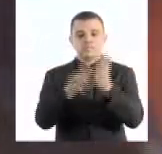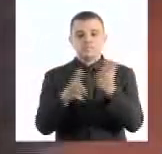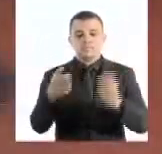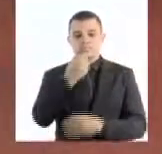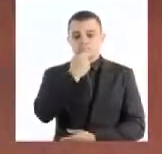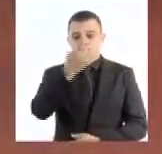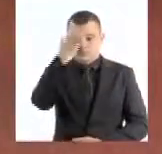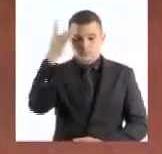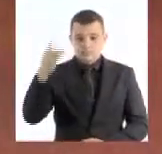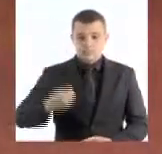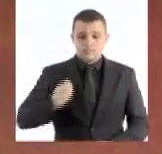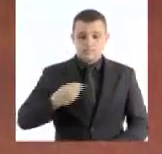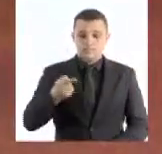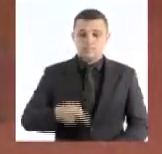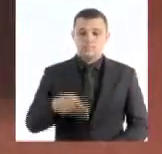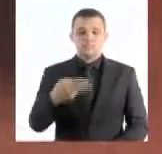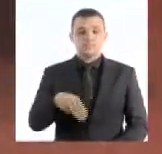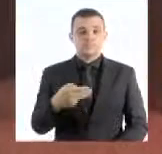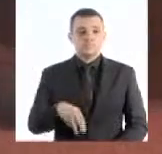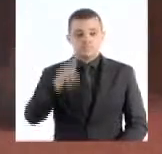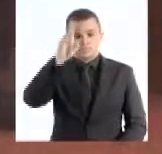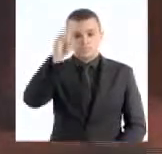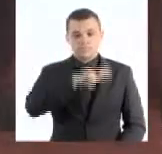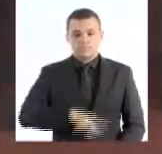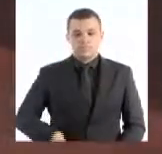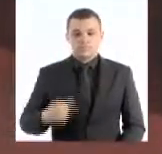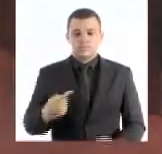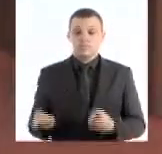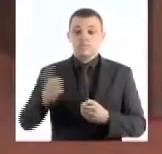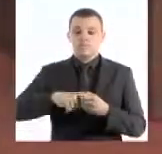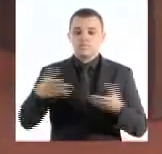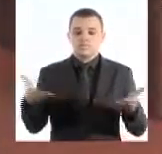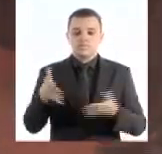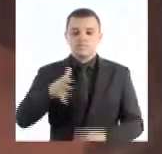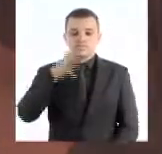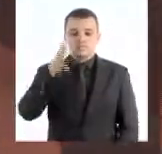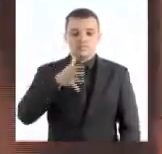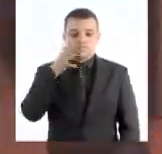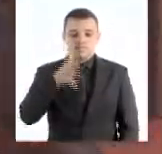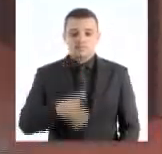Maranhão. Senhor presidente, eu retorno à tribuna desta casa